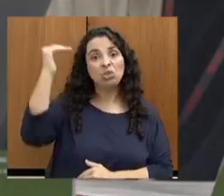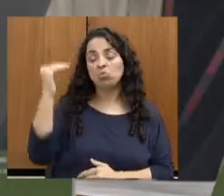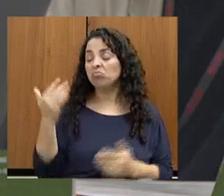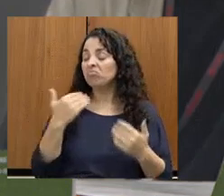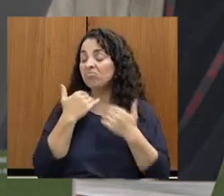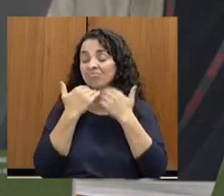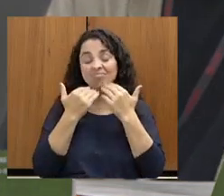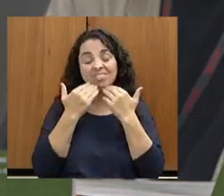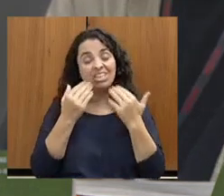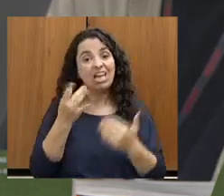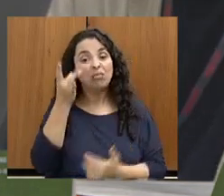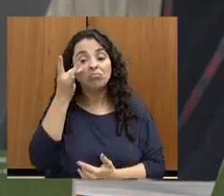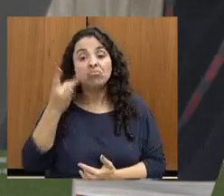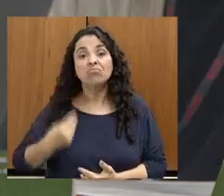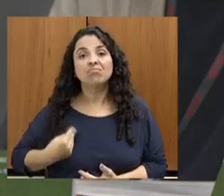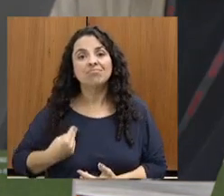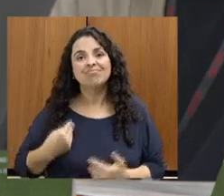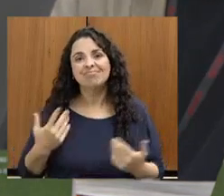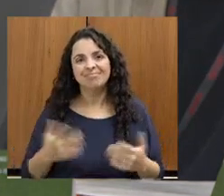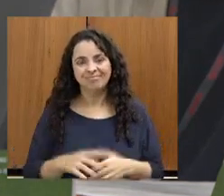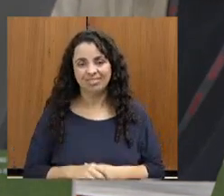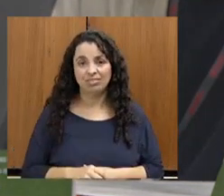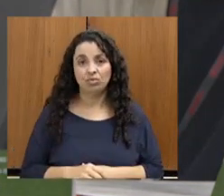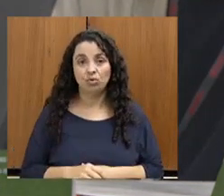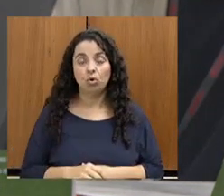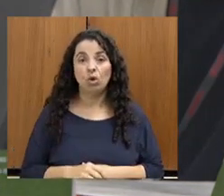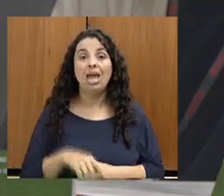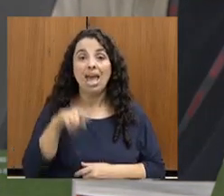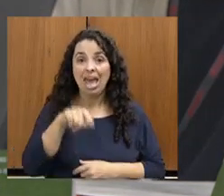A agressão foi numa troca de professor